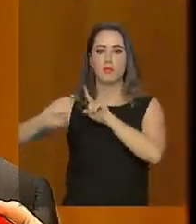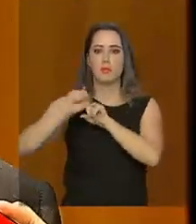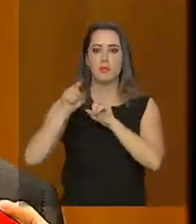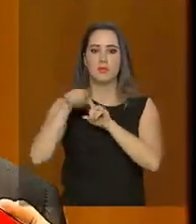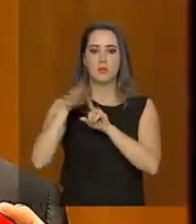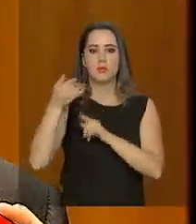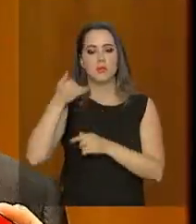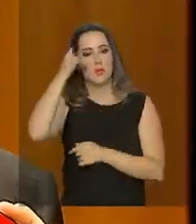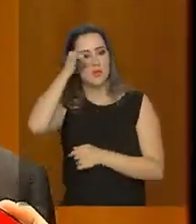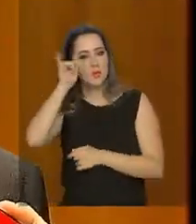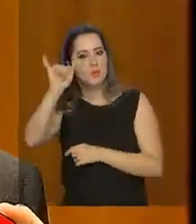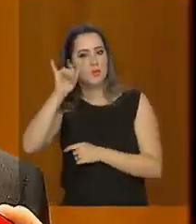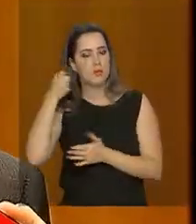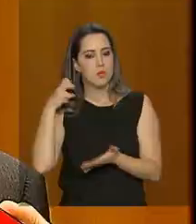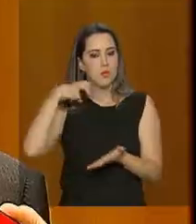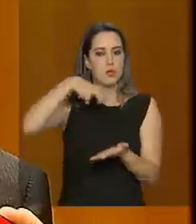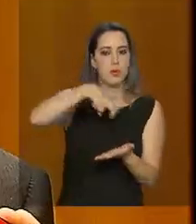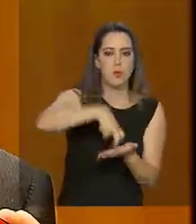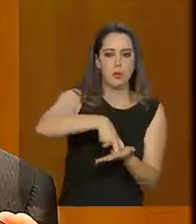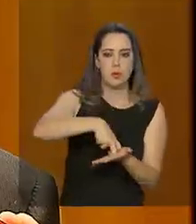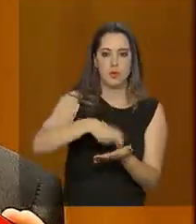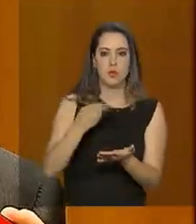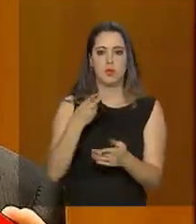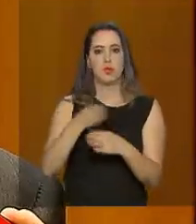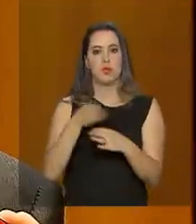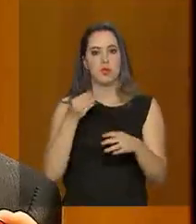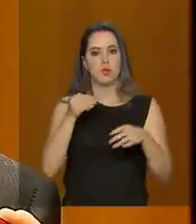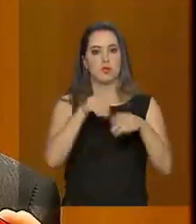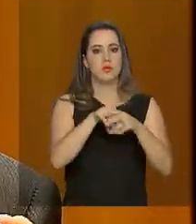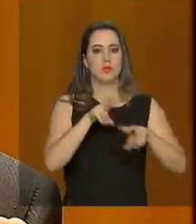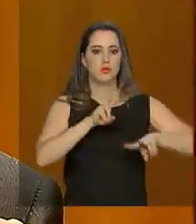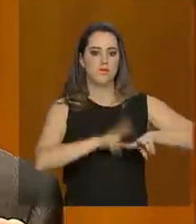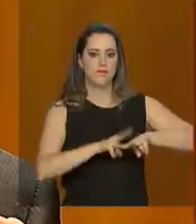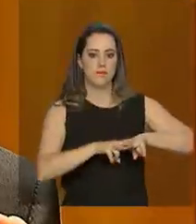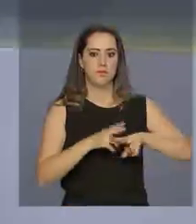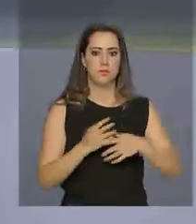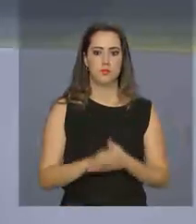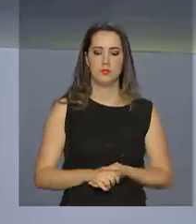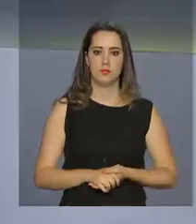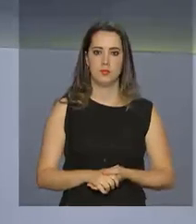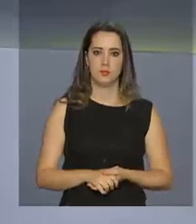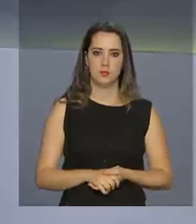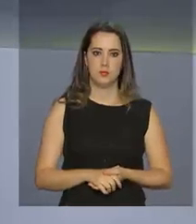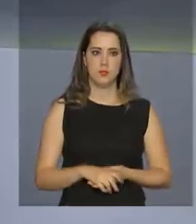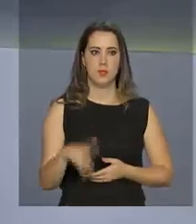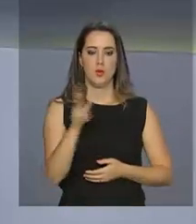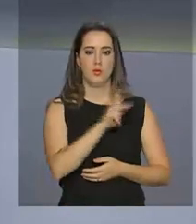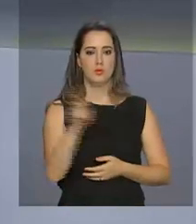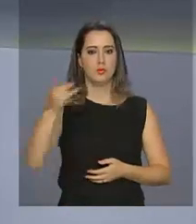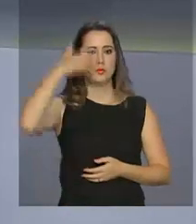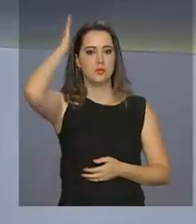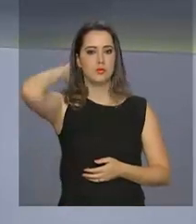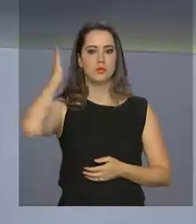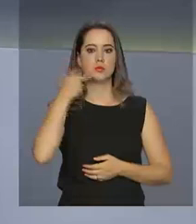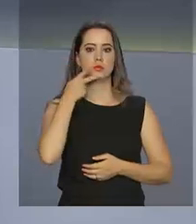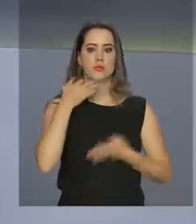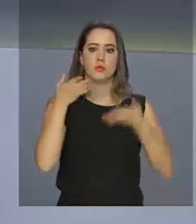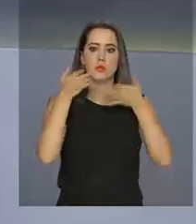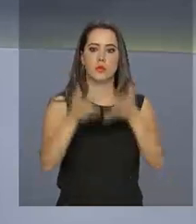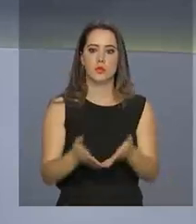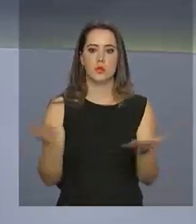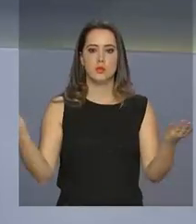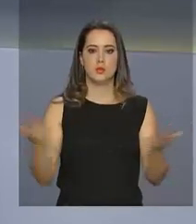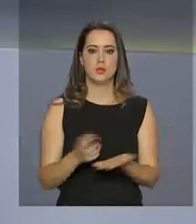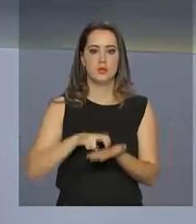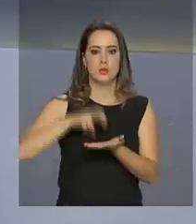tenha que puni los inclusive colocando dentro do sistema penitenciário o presidente michel temer participou hoje